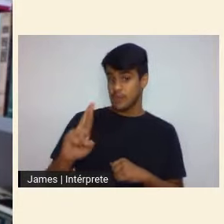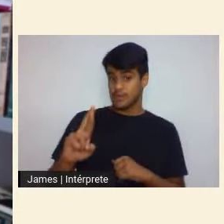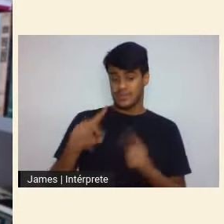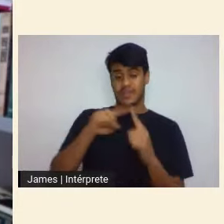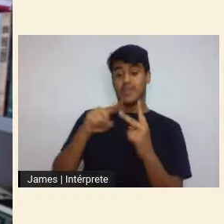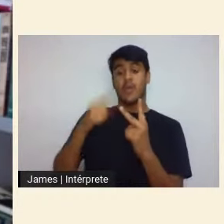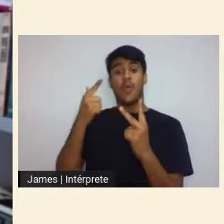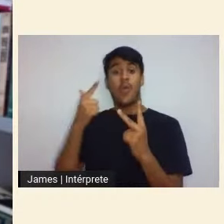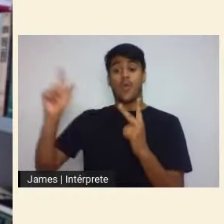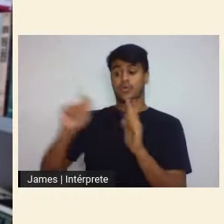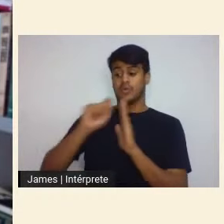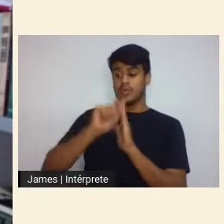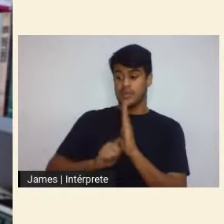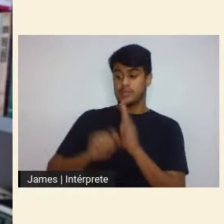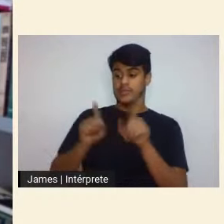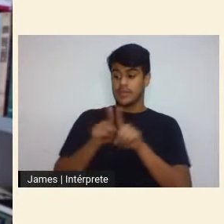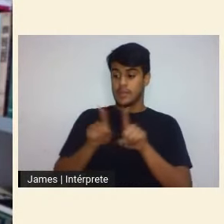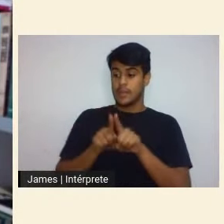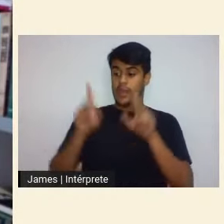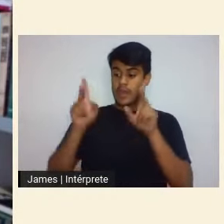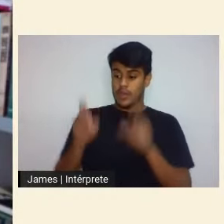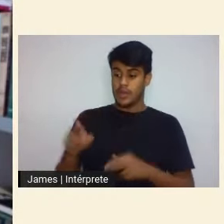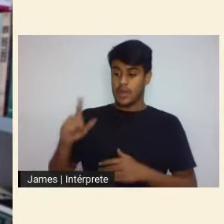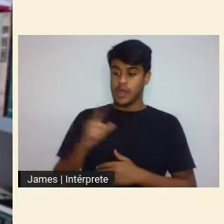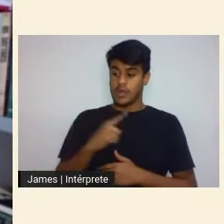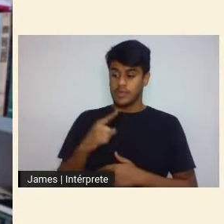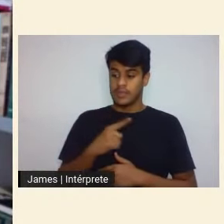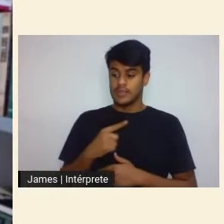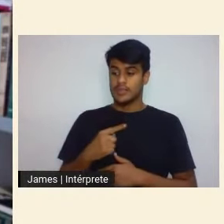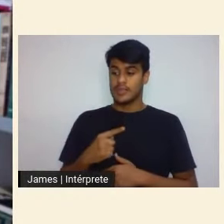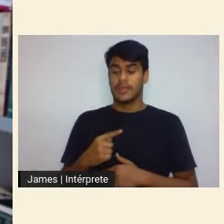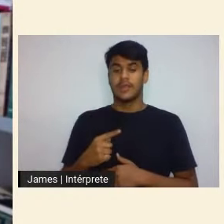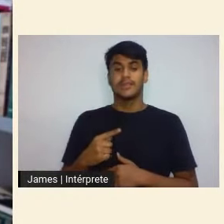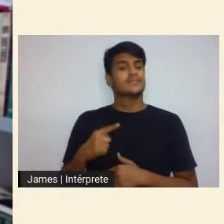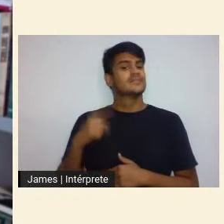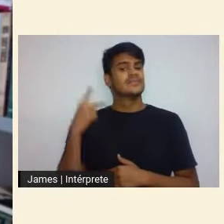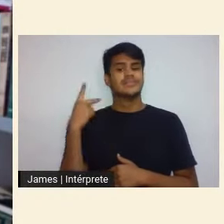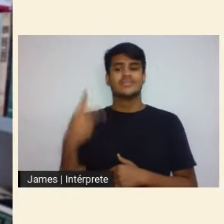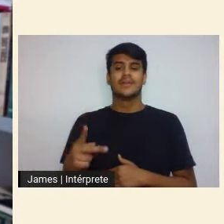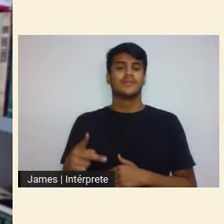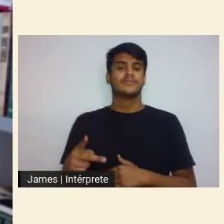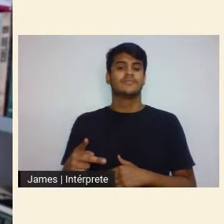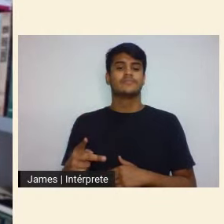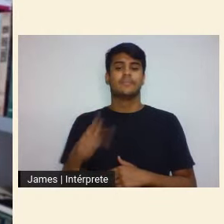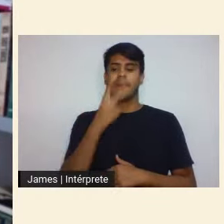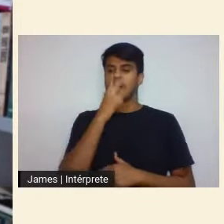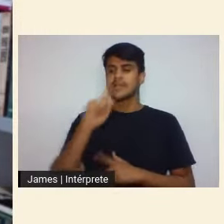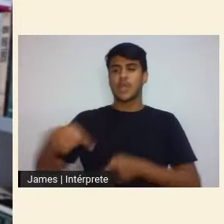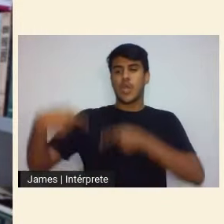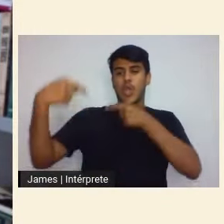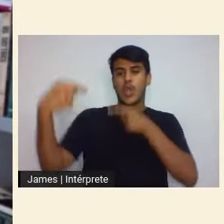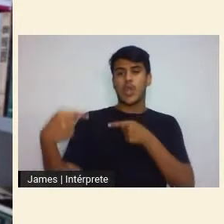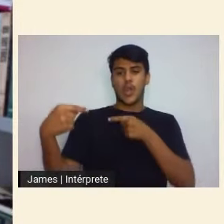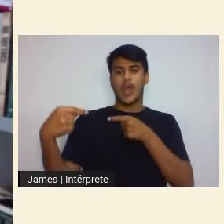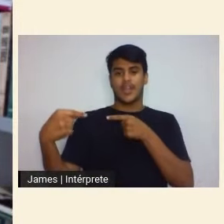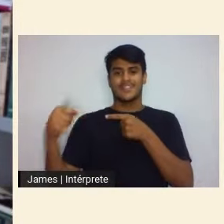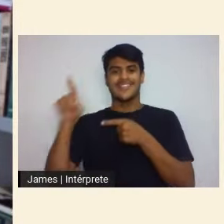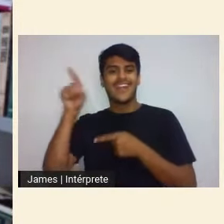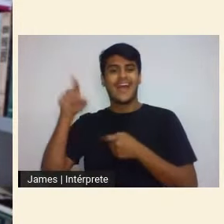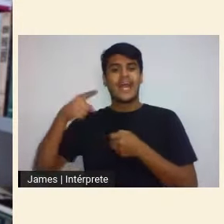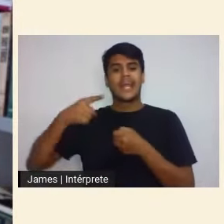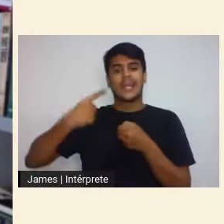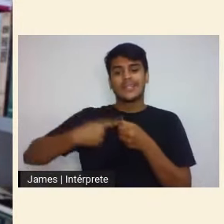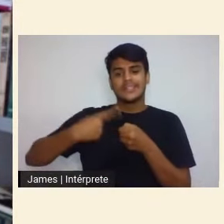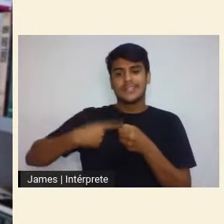textos publicados pelo o seu eterno, né, rival no interior